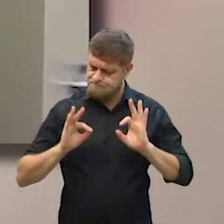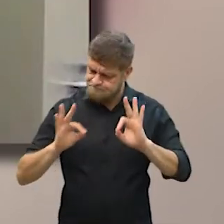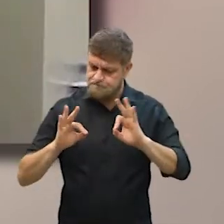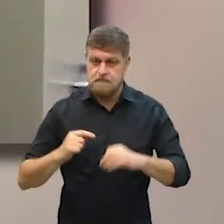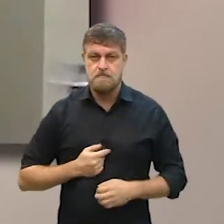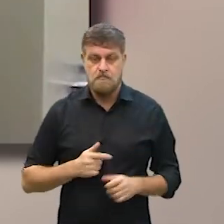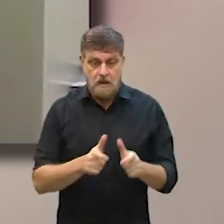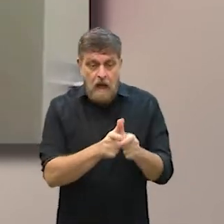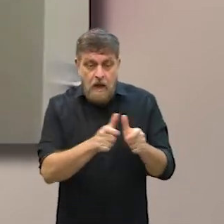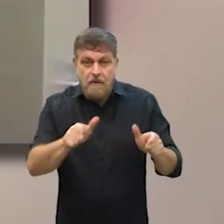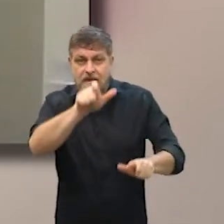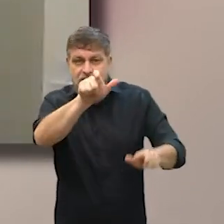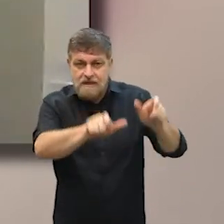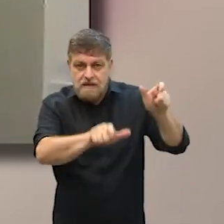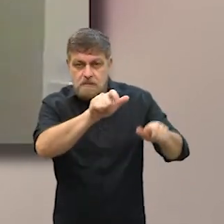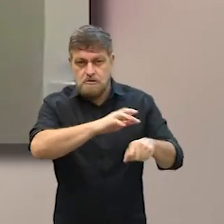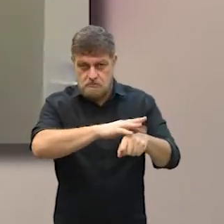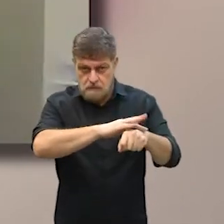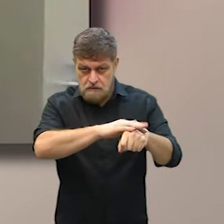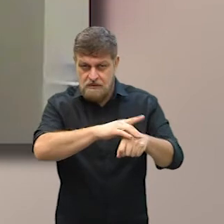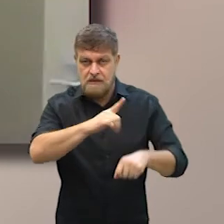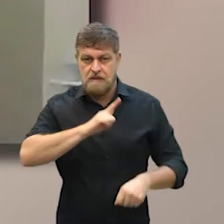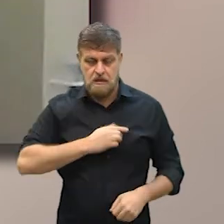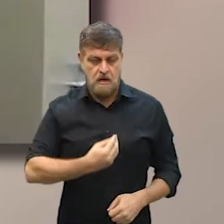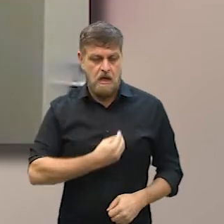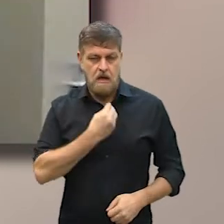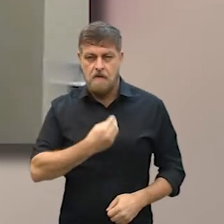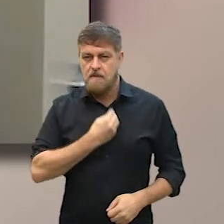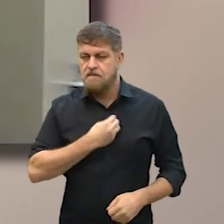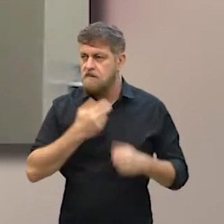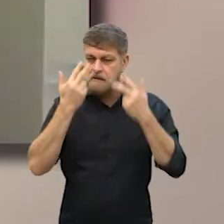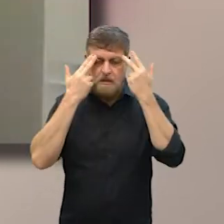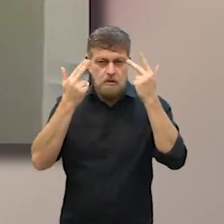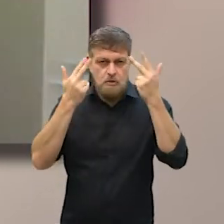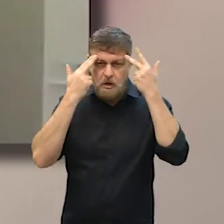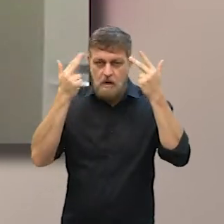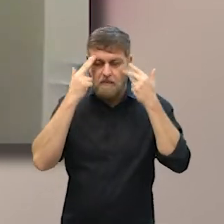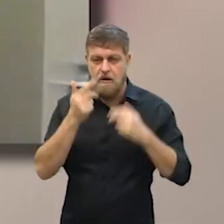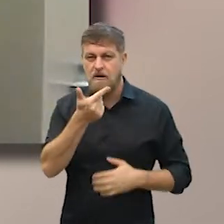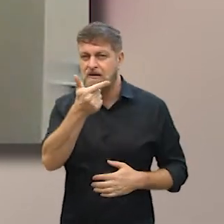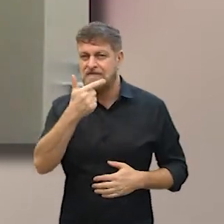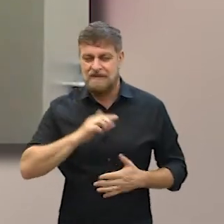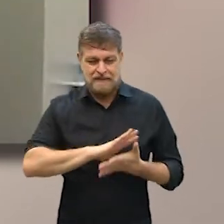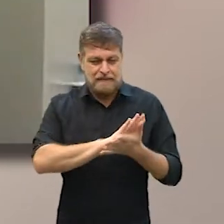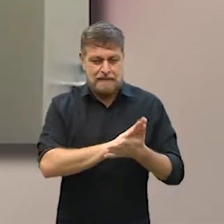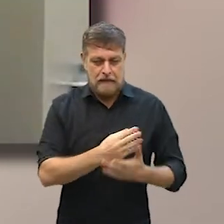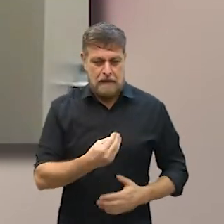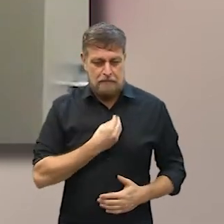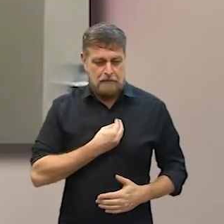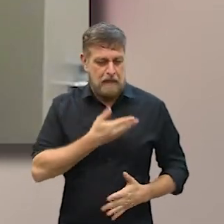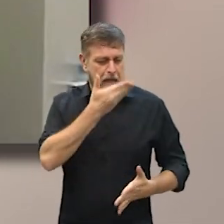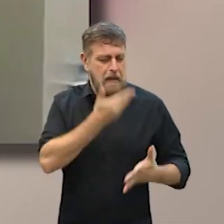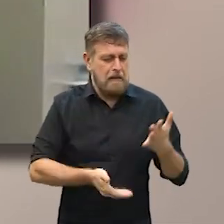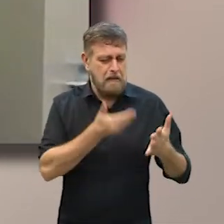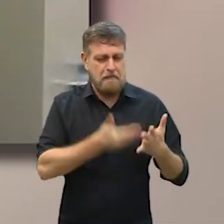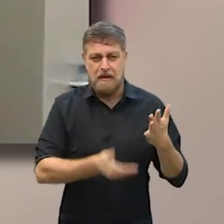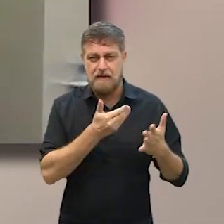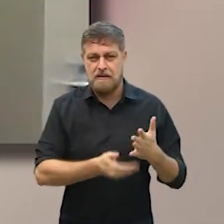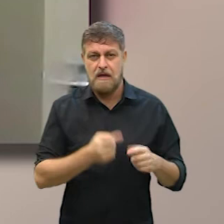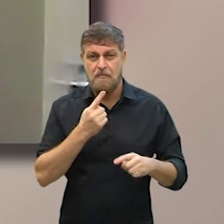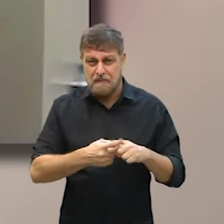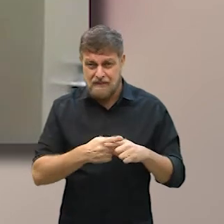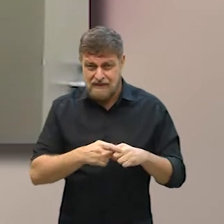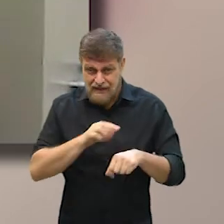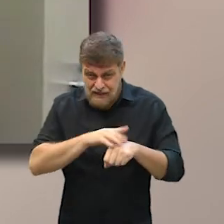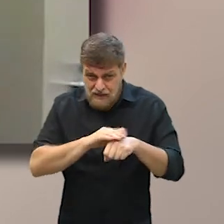otimismo e hoje na grande maioria dos pacientes eles conseguem ter que a gente chama uma sobrevida normal e nós vamos ter a sua vida em cortada